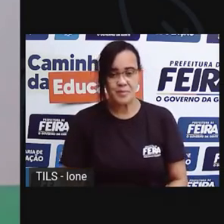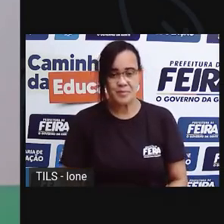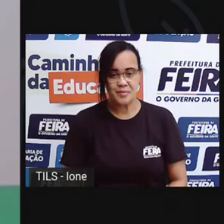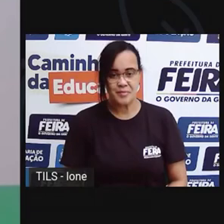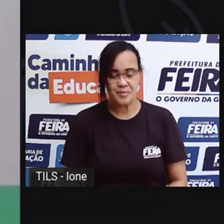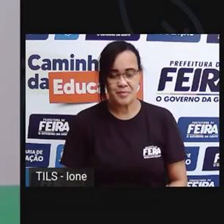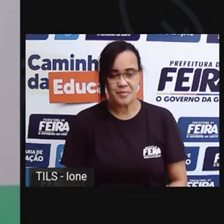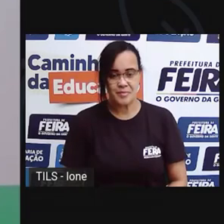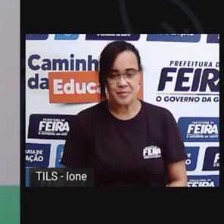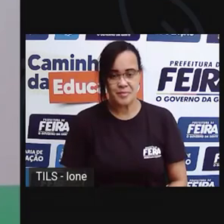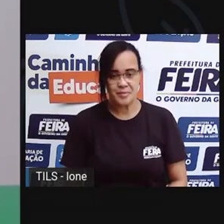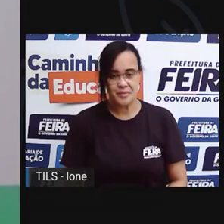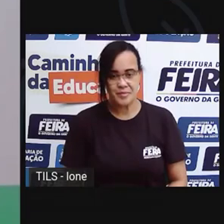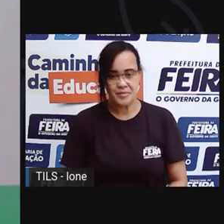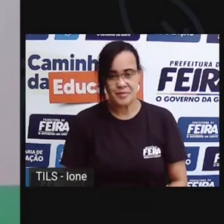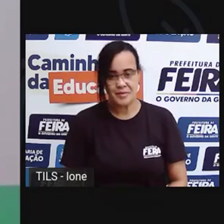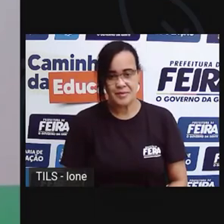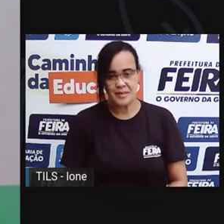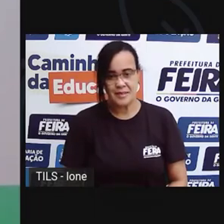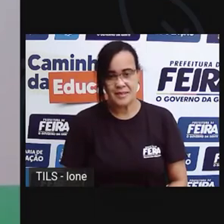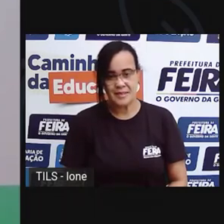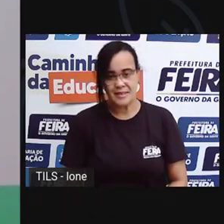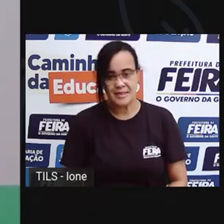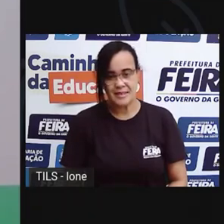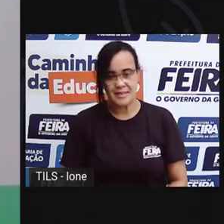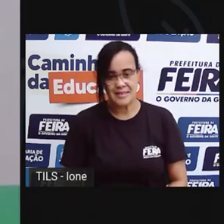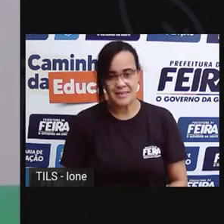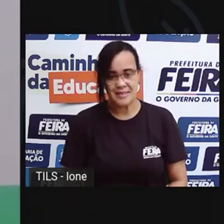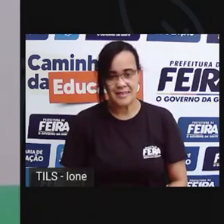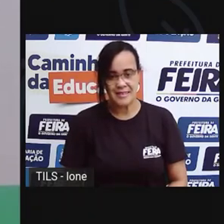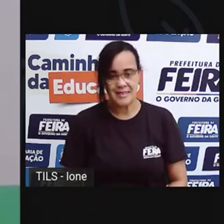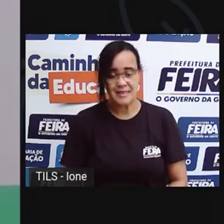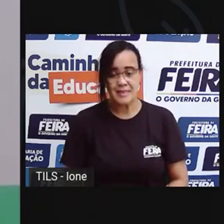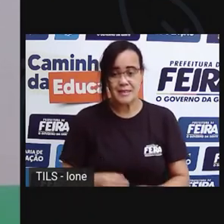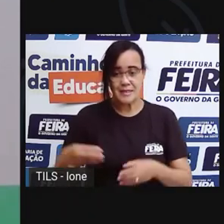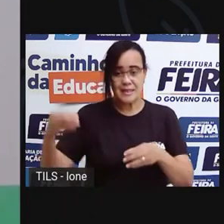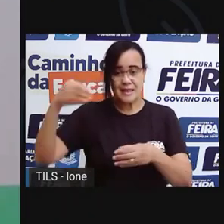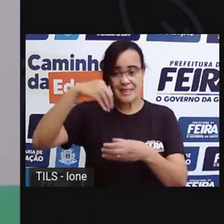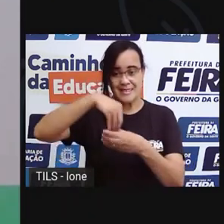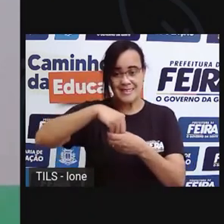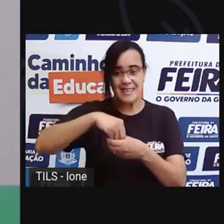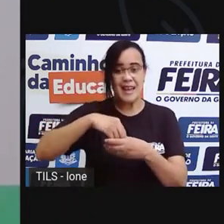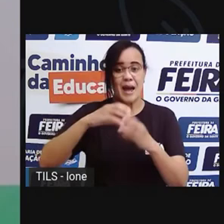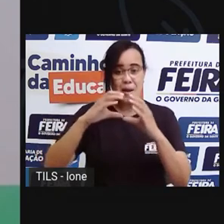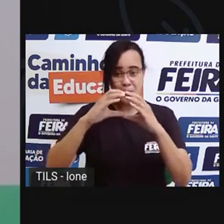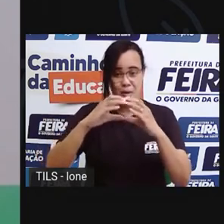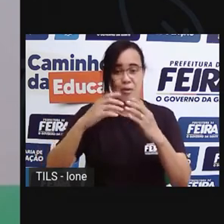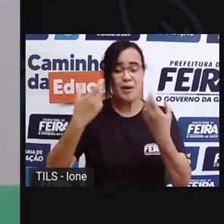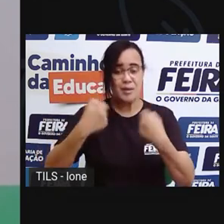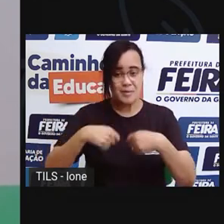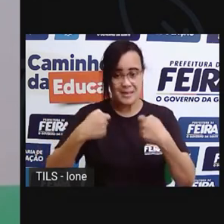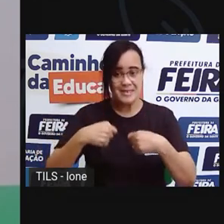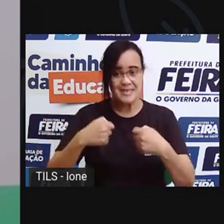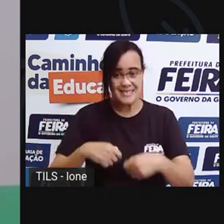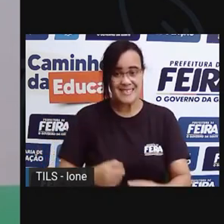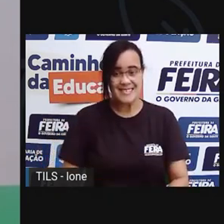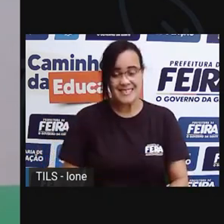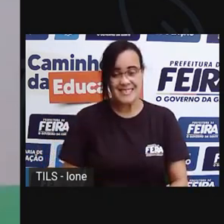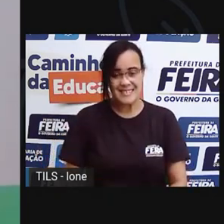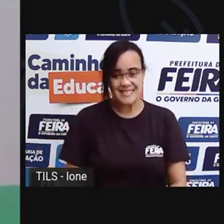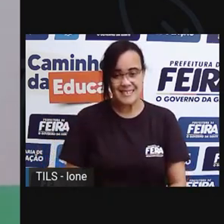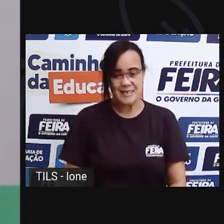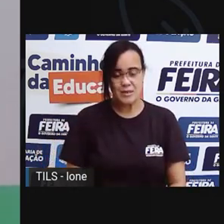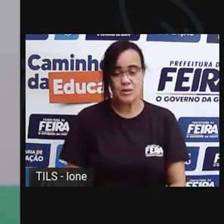verem. Ai, só para mostrar aqui a bola entrar. A Pro não consegue fazer e filmar para vocês. Mas